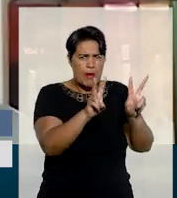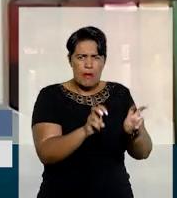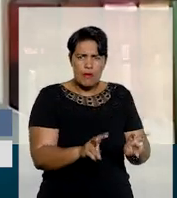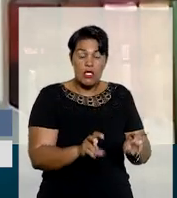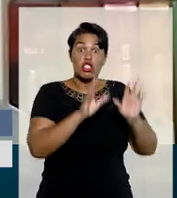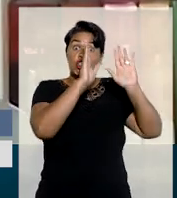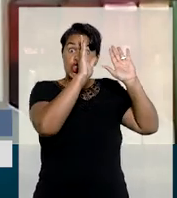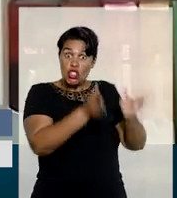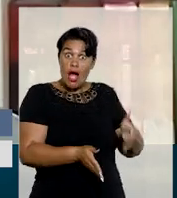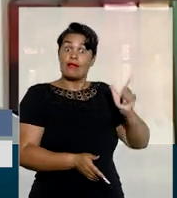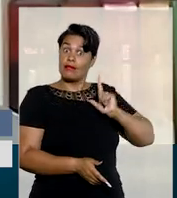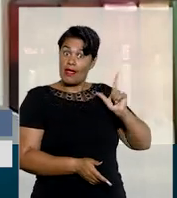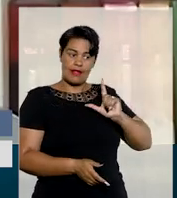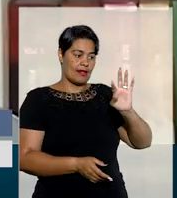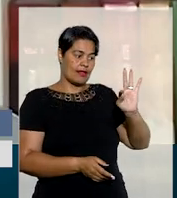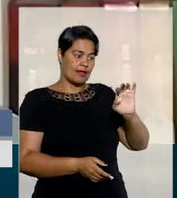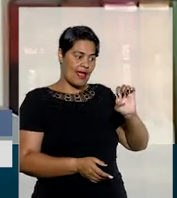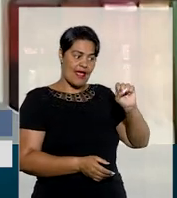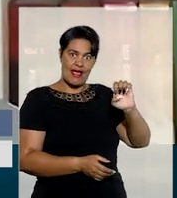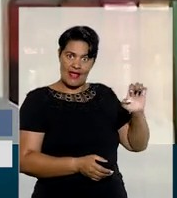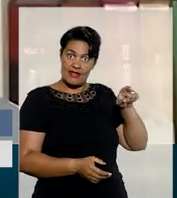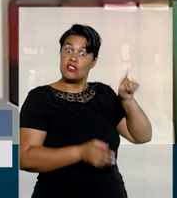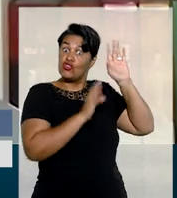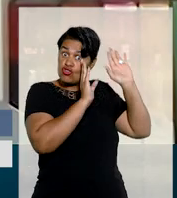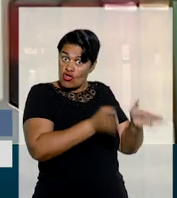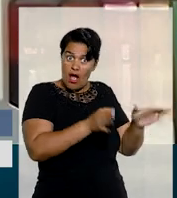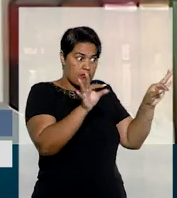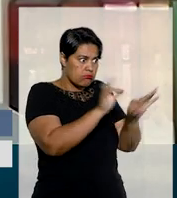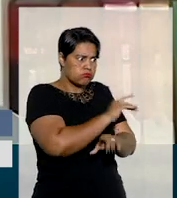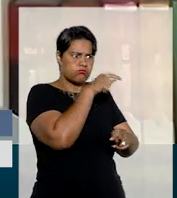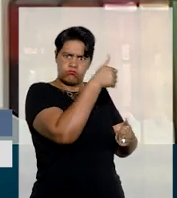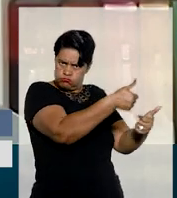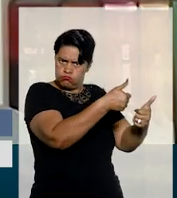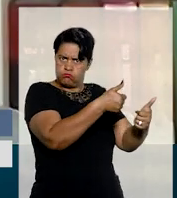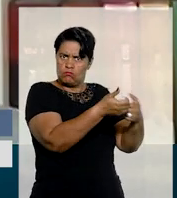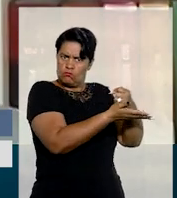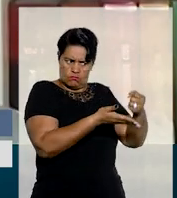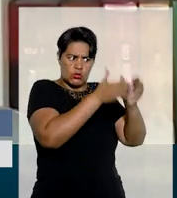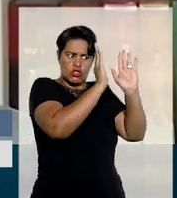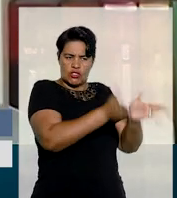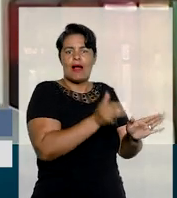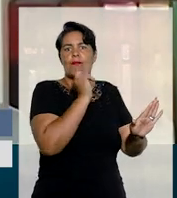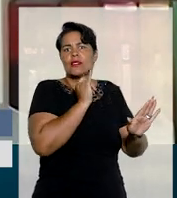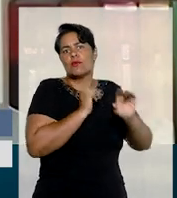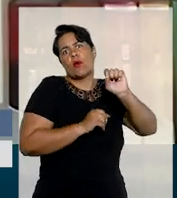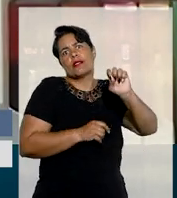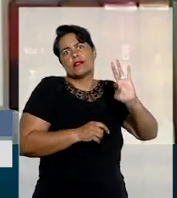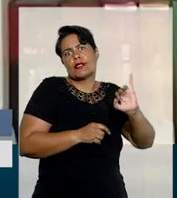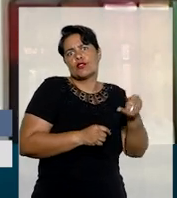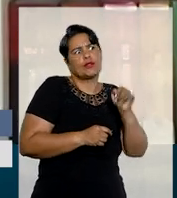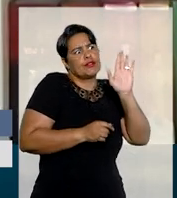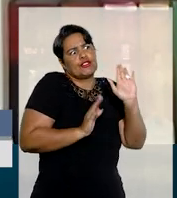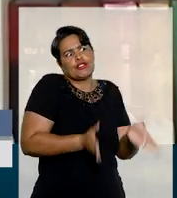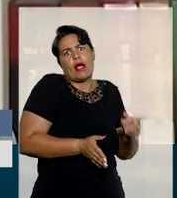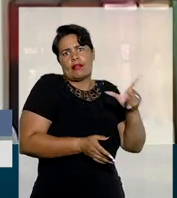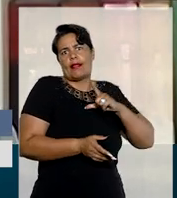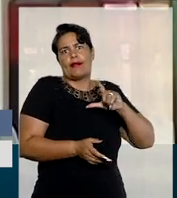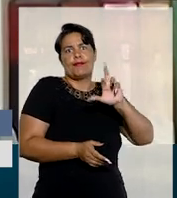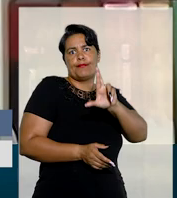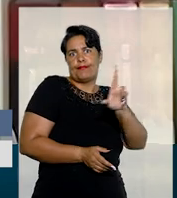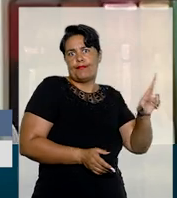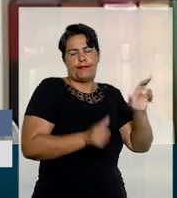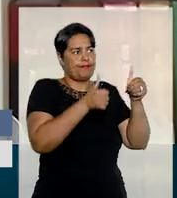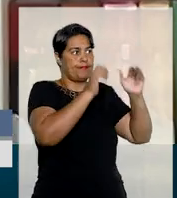que tenha sido fixada no julgamento de casos repetitivos. Por exemplo, uma tese fixada pelo STJ no julgamento de